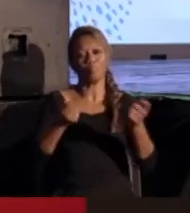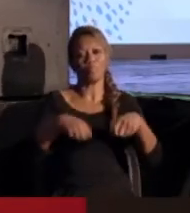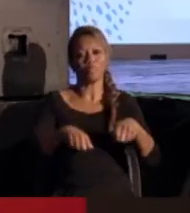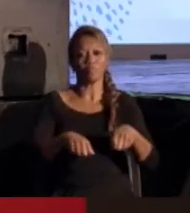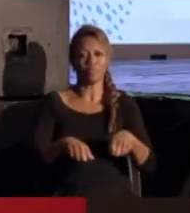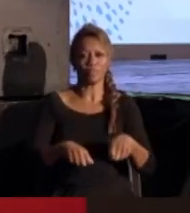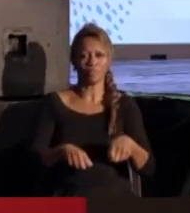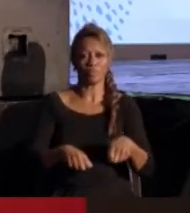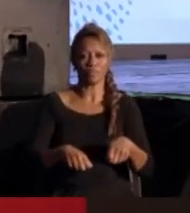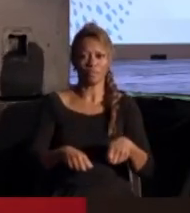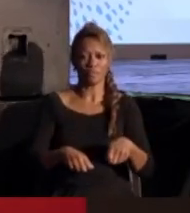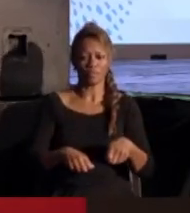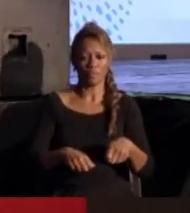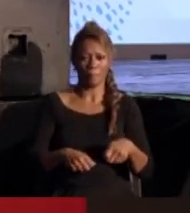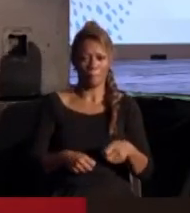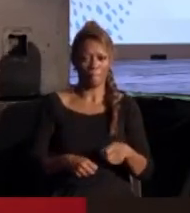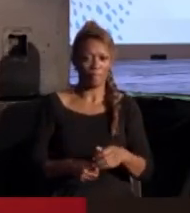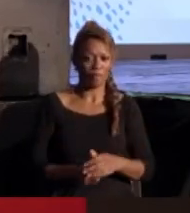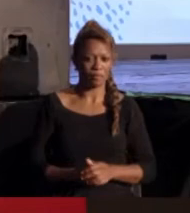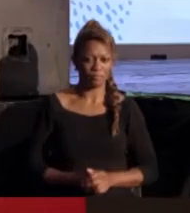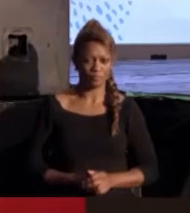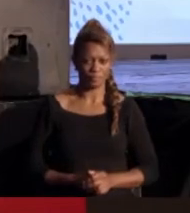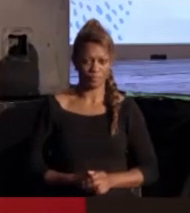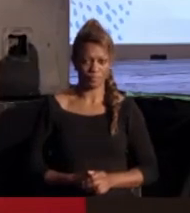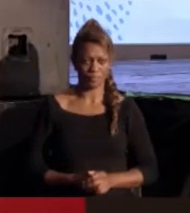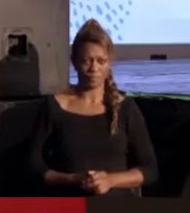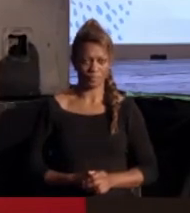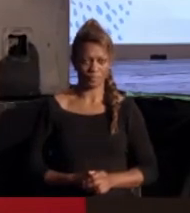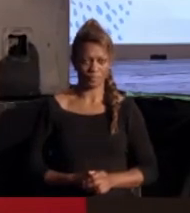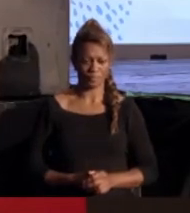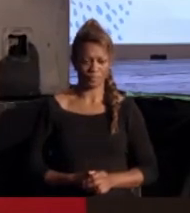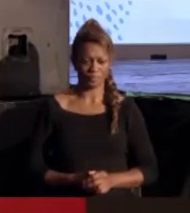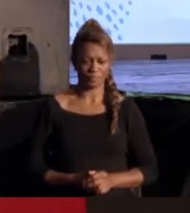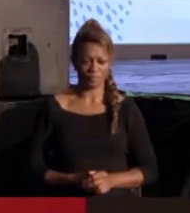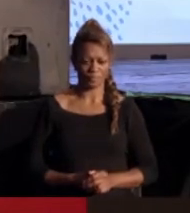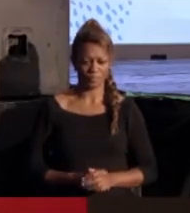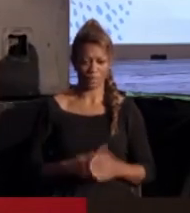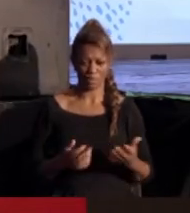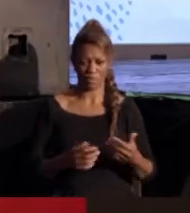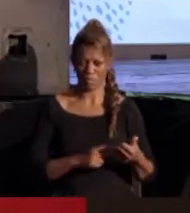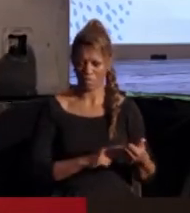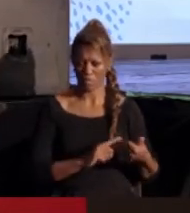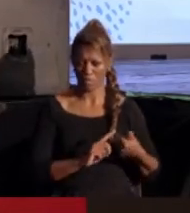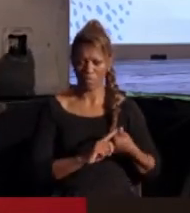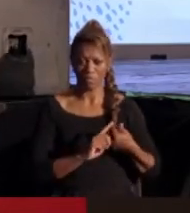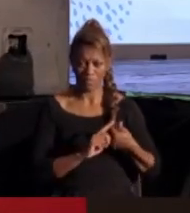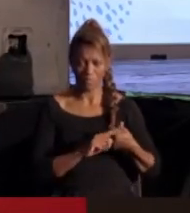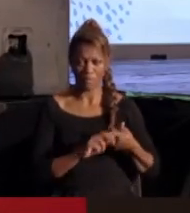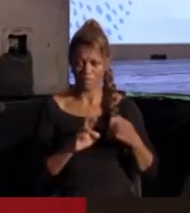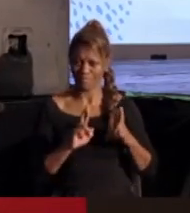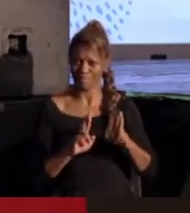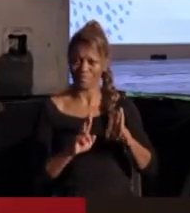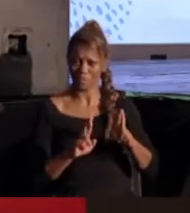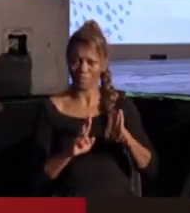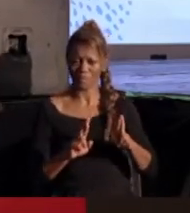tem essa questão colocada aqui, né? Então, essa é uma primeira perspectiva.